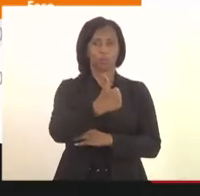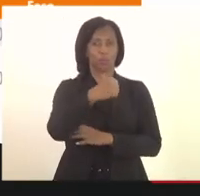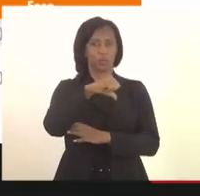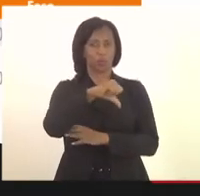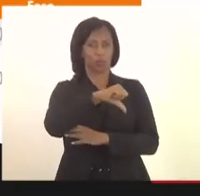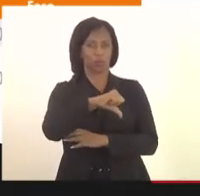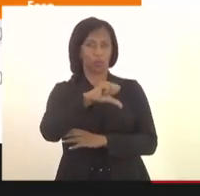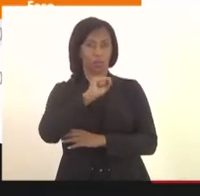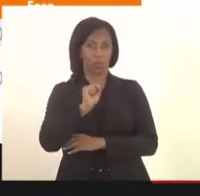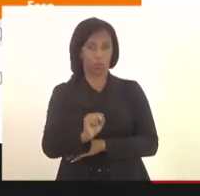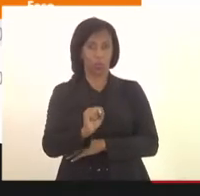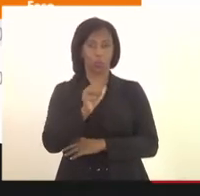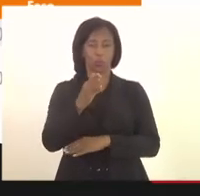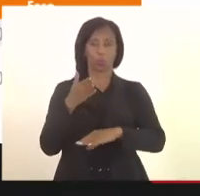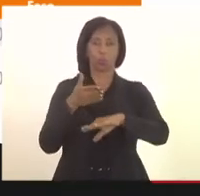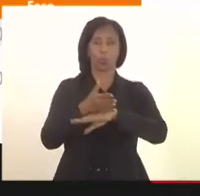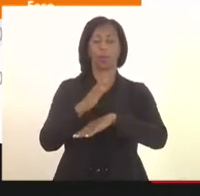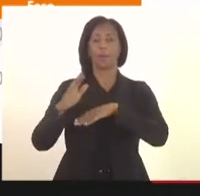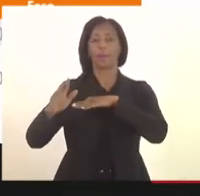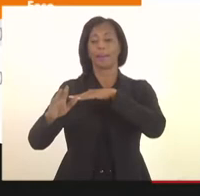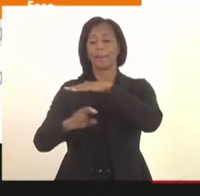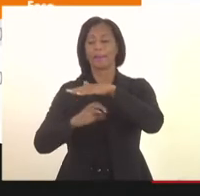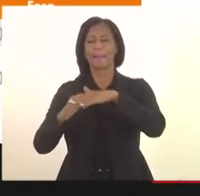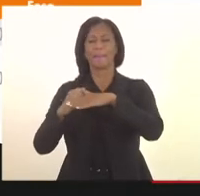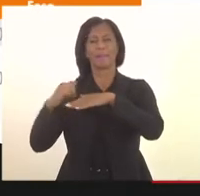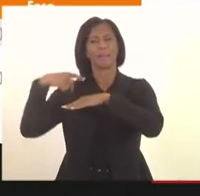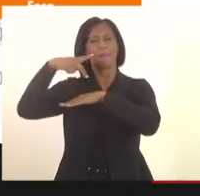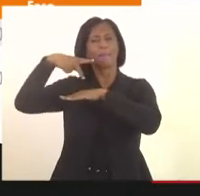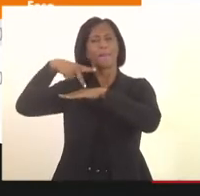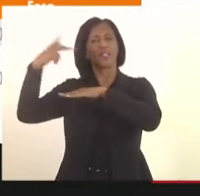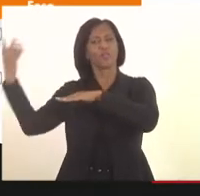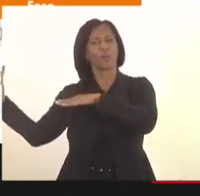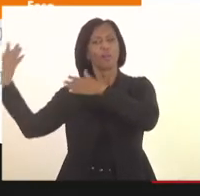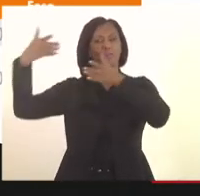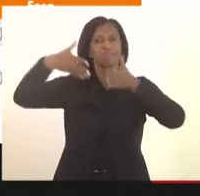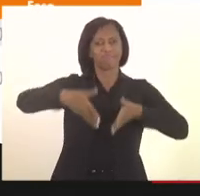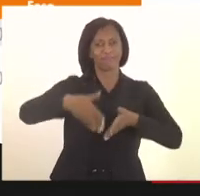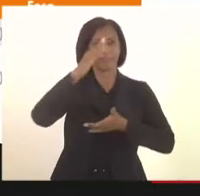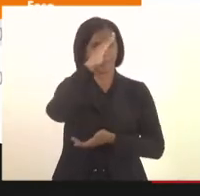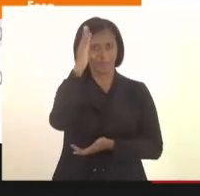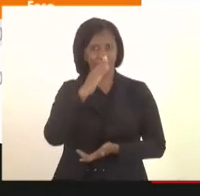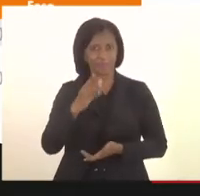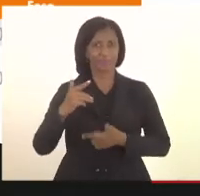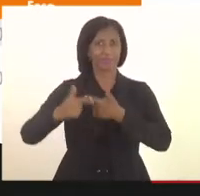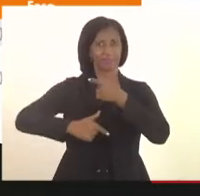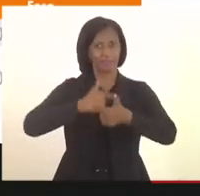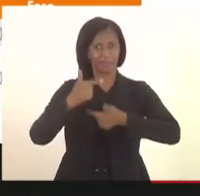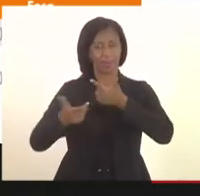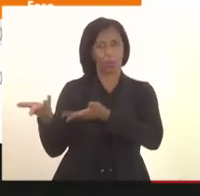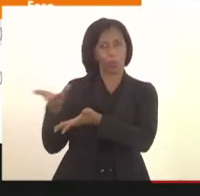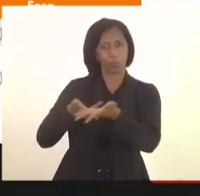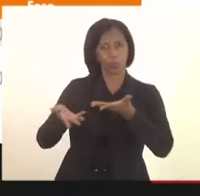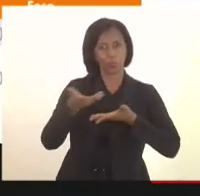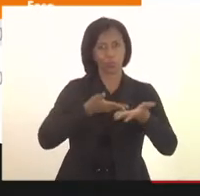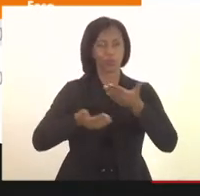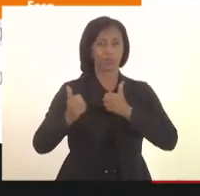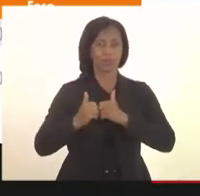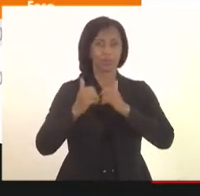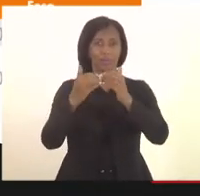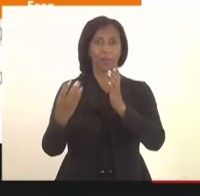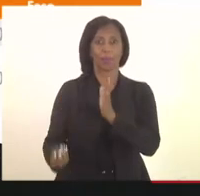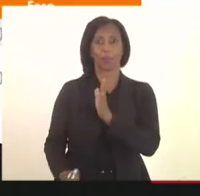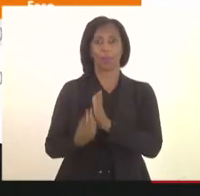entrada de empresas estrangeiras no mercado de petróleo aqui no Brasil, e teve sua produção iniciada no